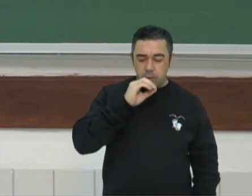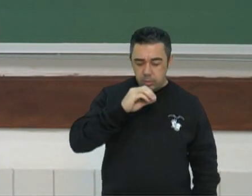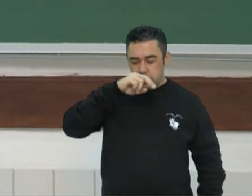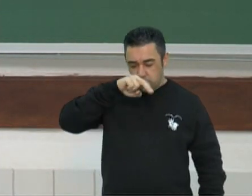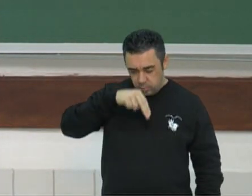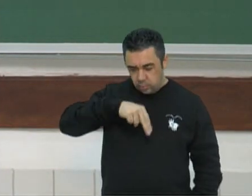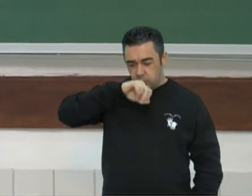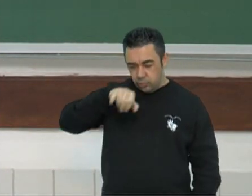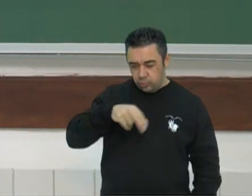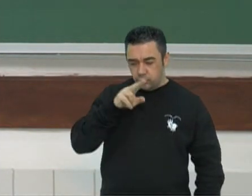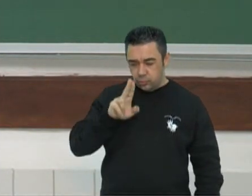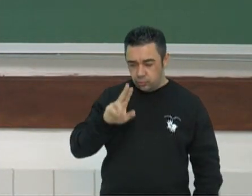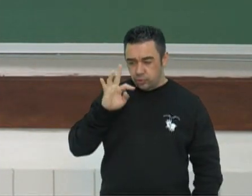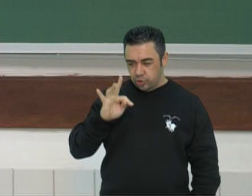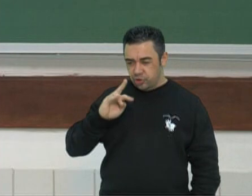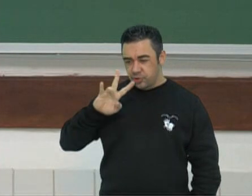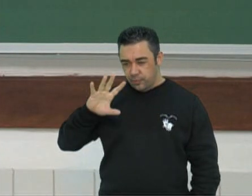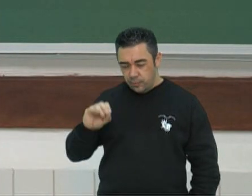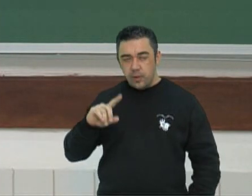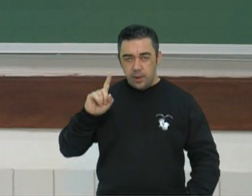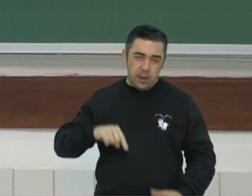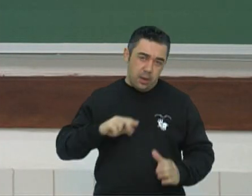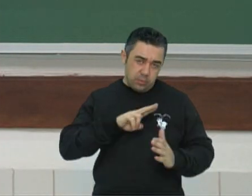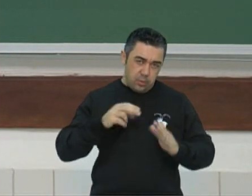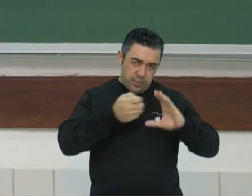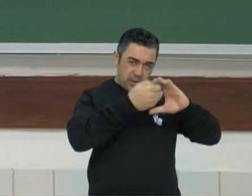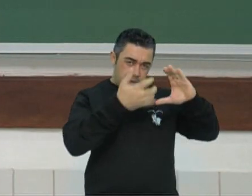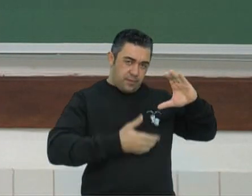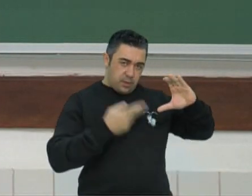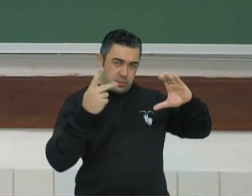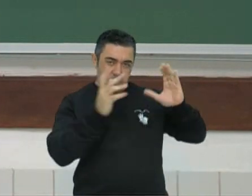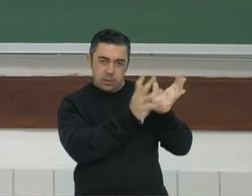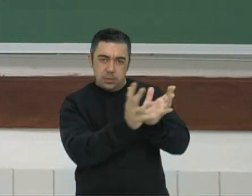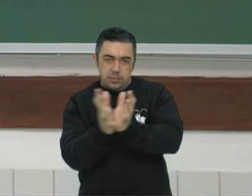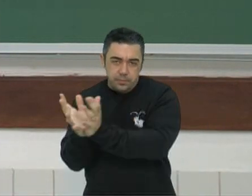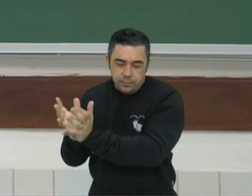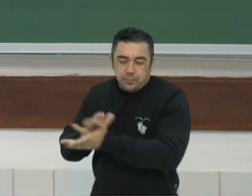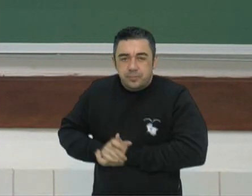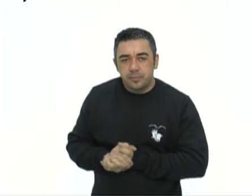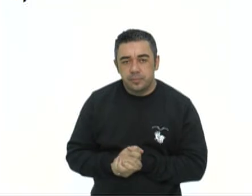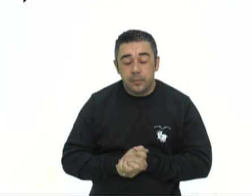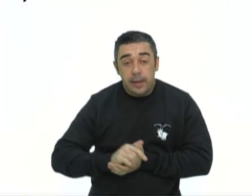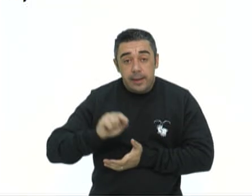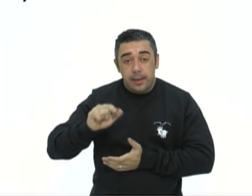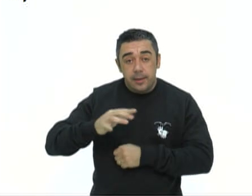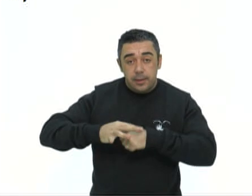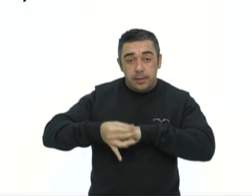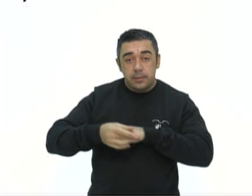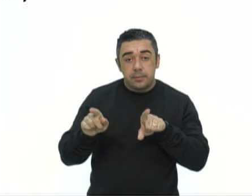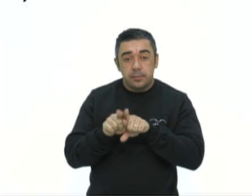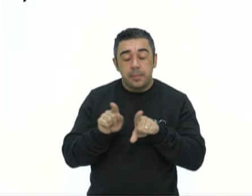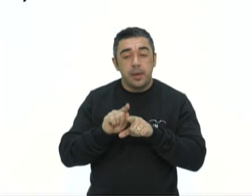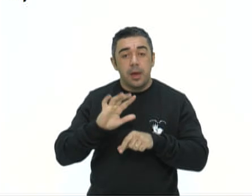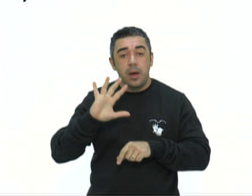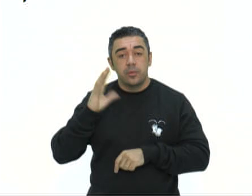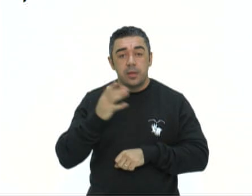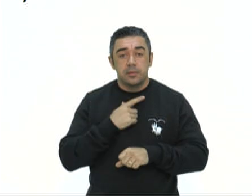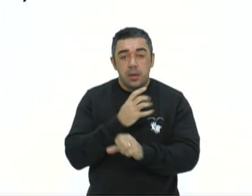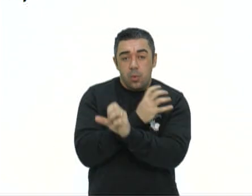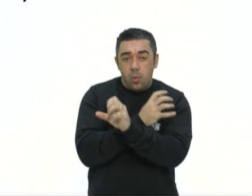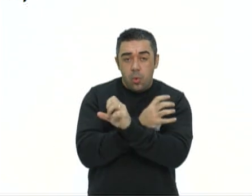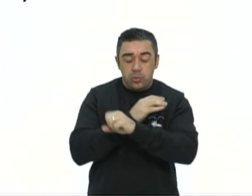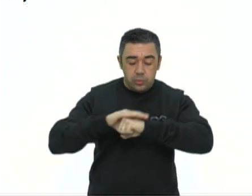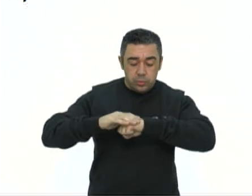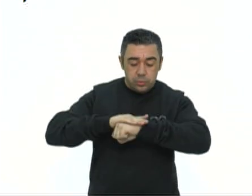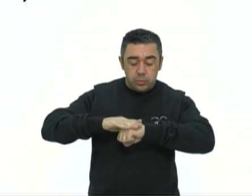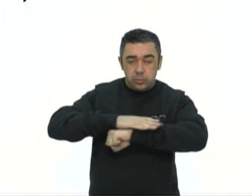nome conjuntivo, né? Pelo tipo de classificação que ele tem ali. Esse tecido aparece ainda na cavidade de alguns ossos, esse tecido